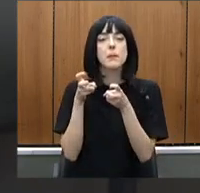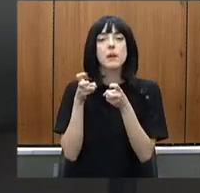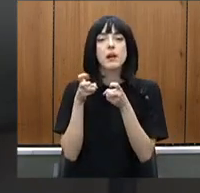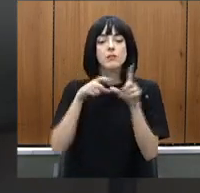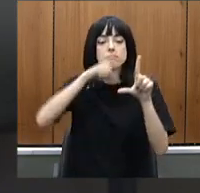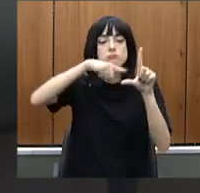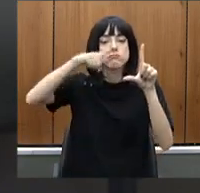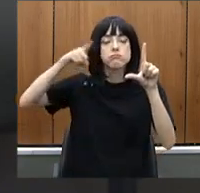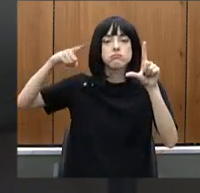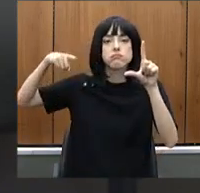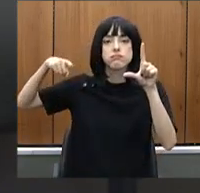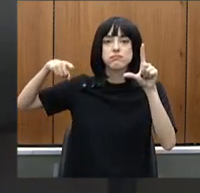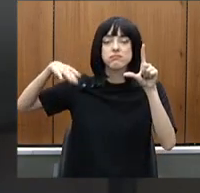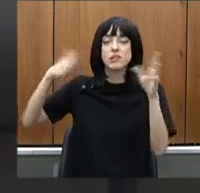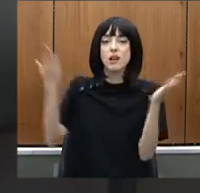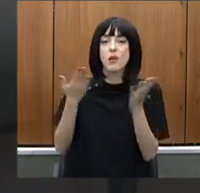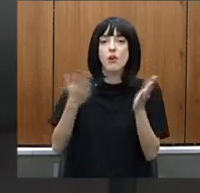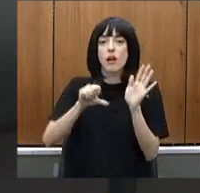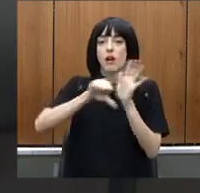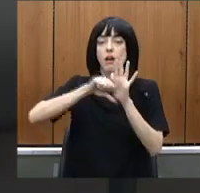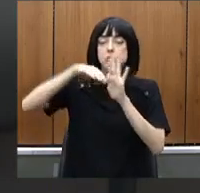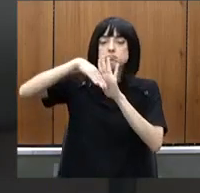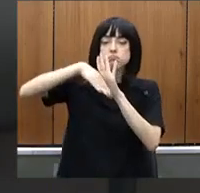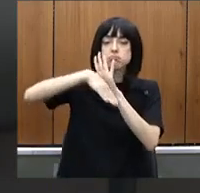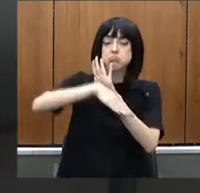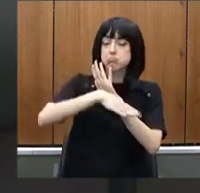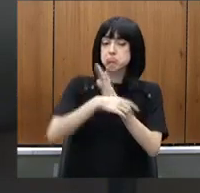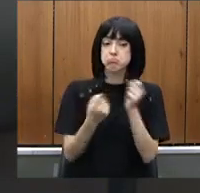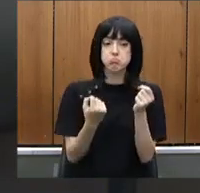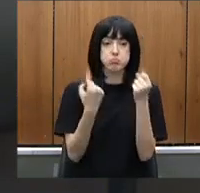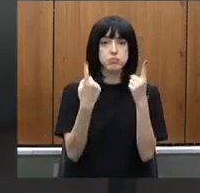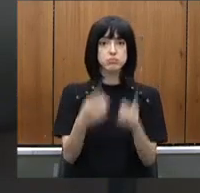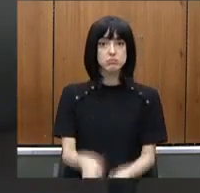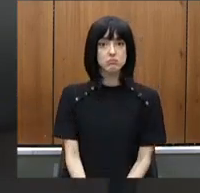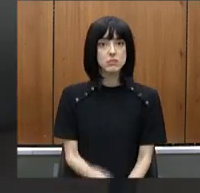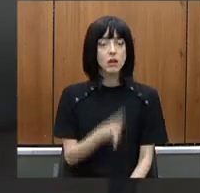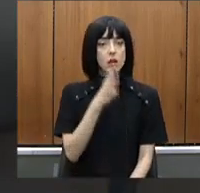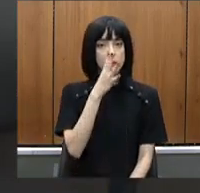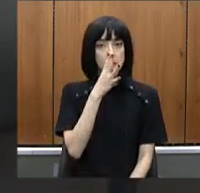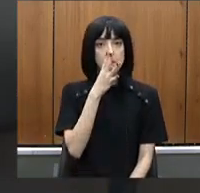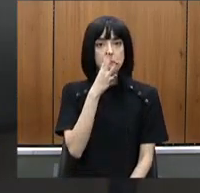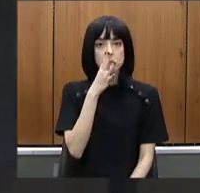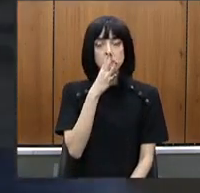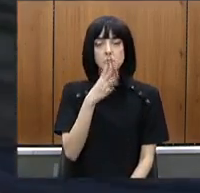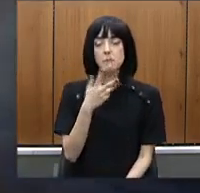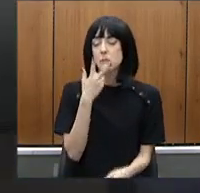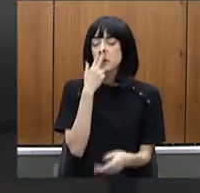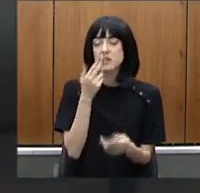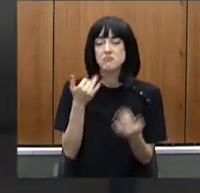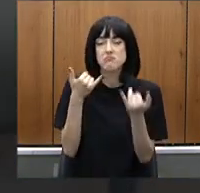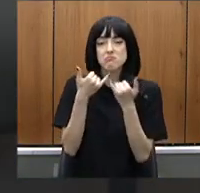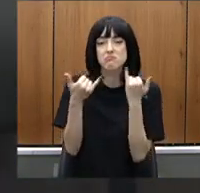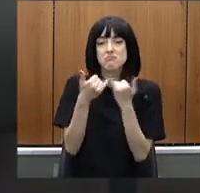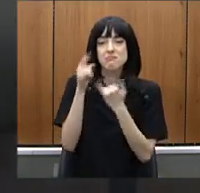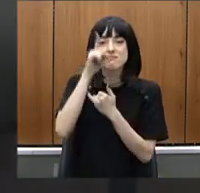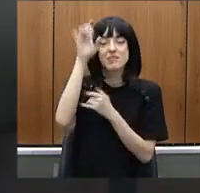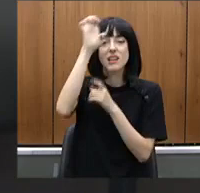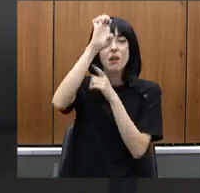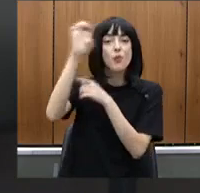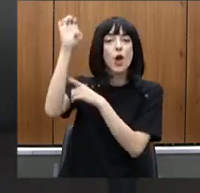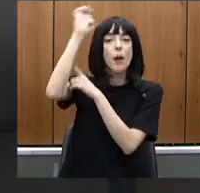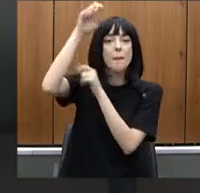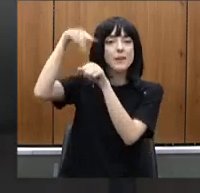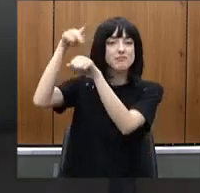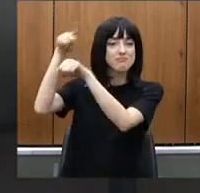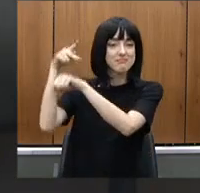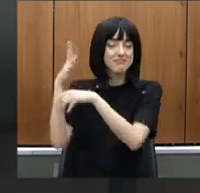de Europa né impressionante então Coronel Rodrigo O senhor é um vitorioso uma equipe fantástica também